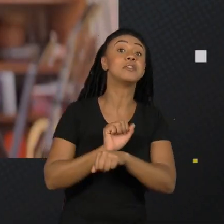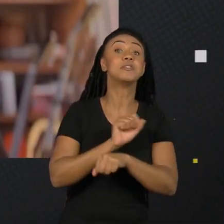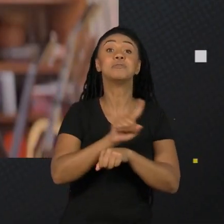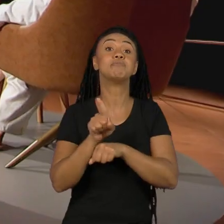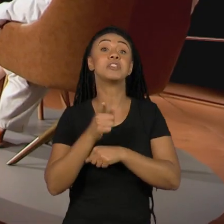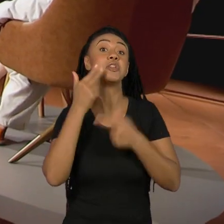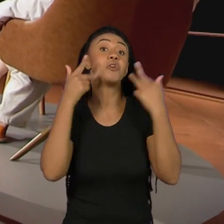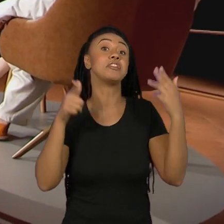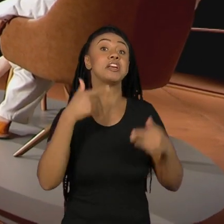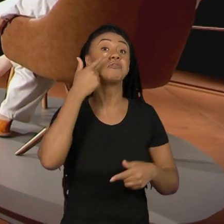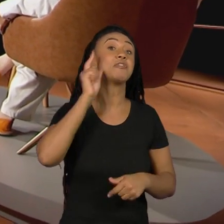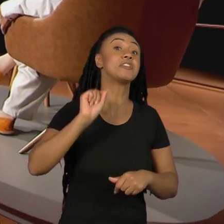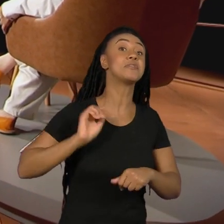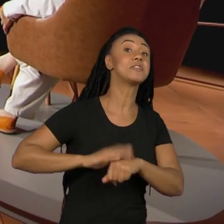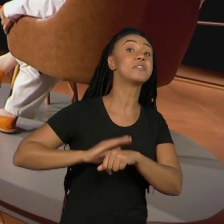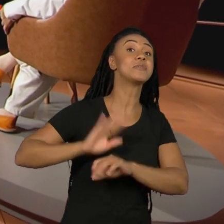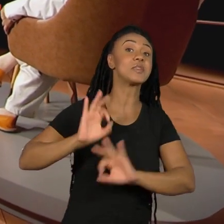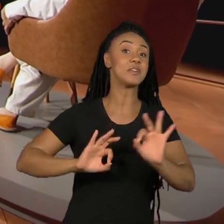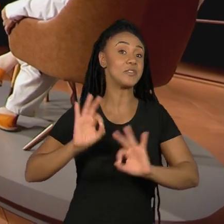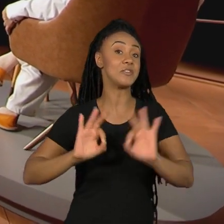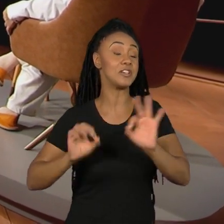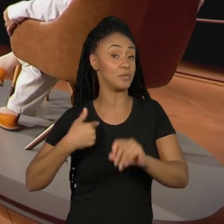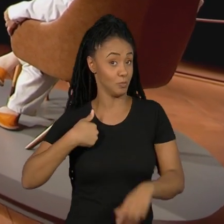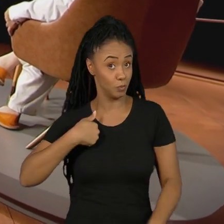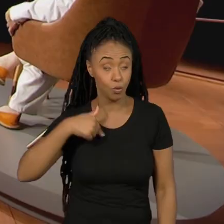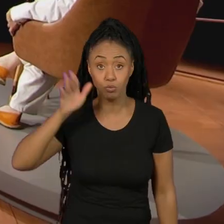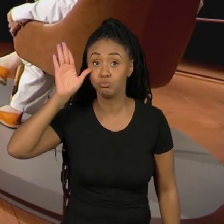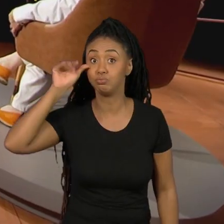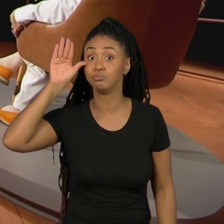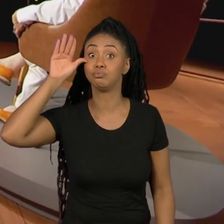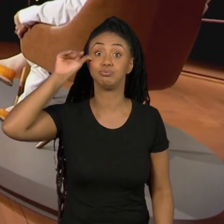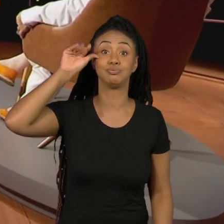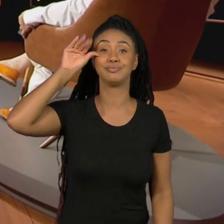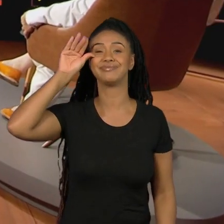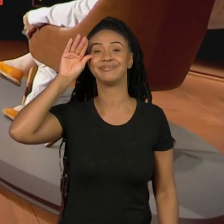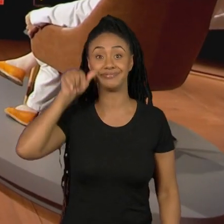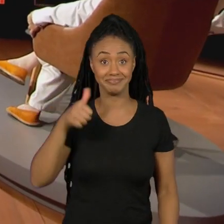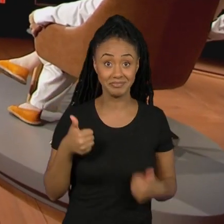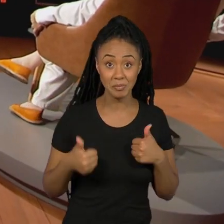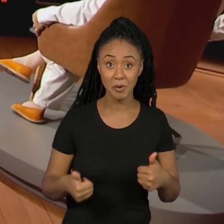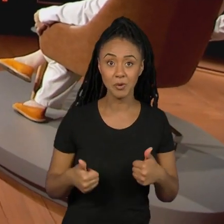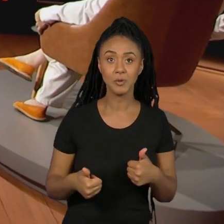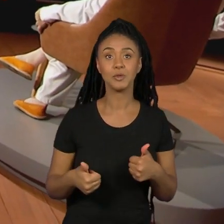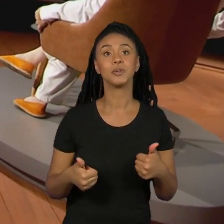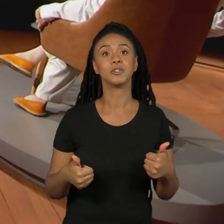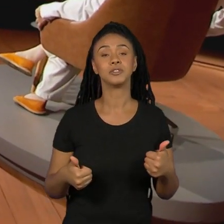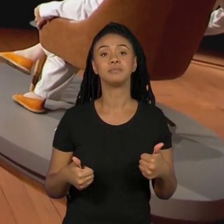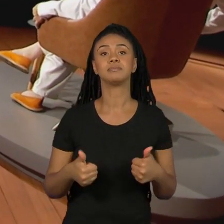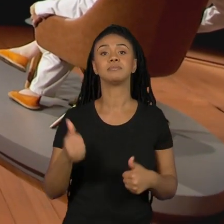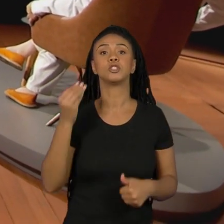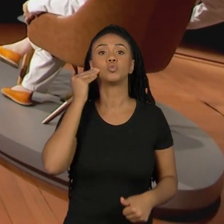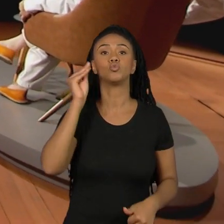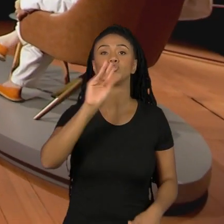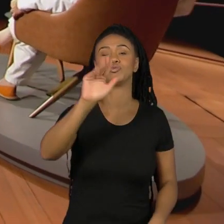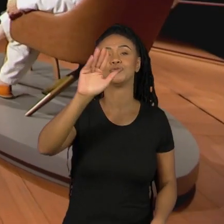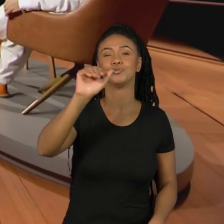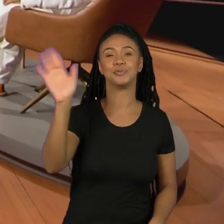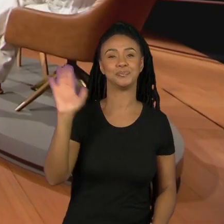o que você está aprontando aí, que a curiosidade aqui só aumenta. Tá bom? Beijo, querido. Tchau,